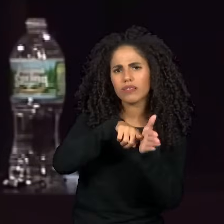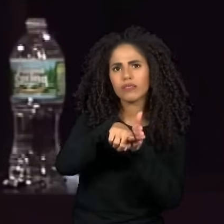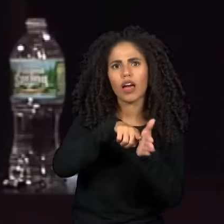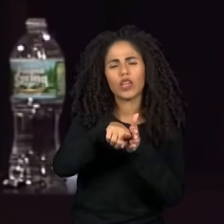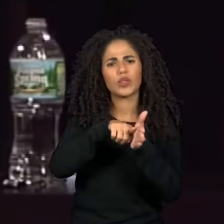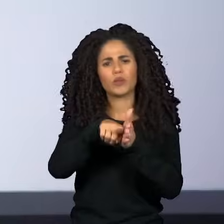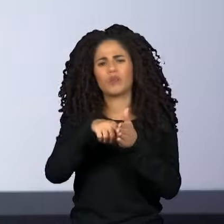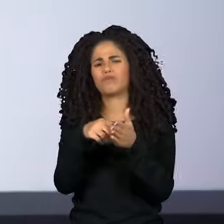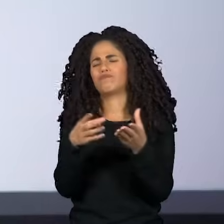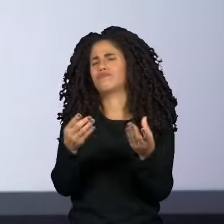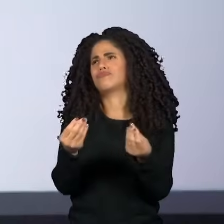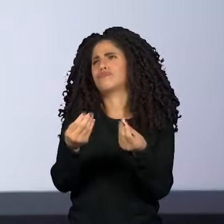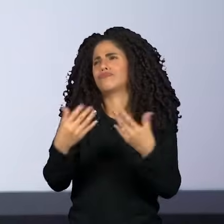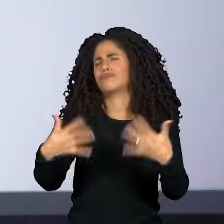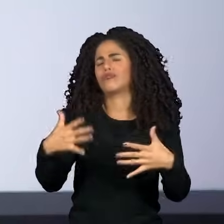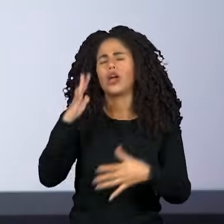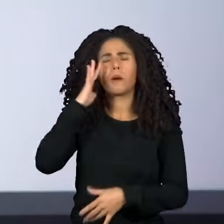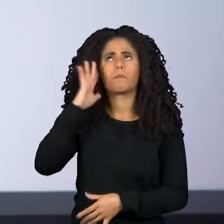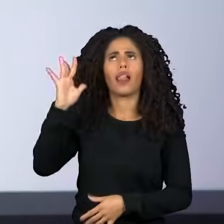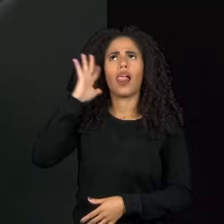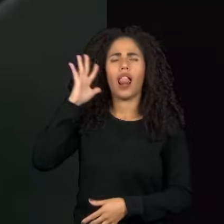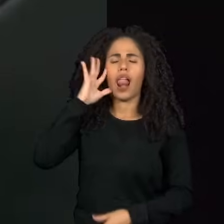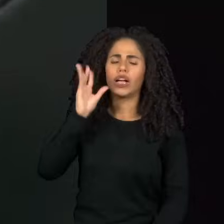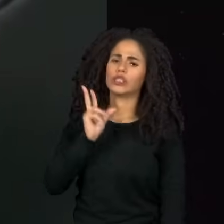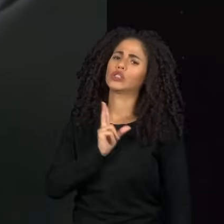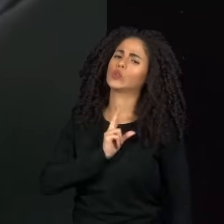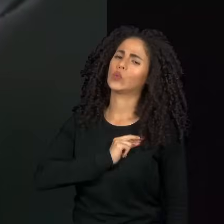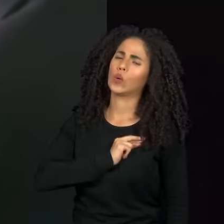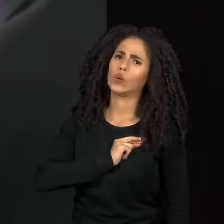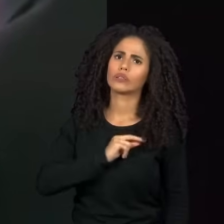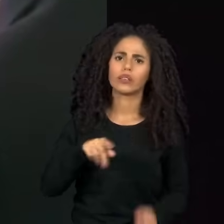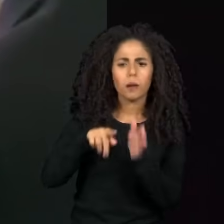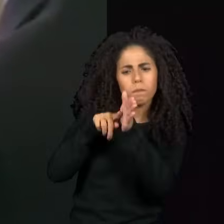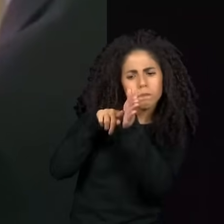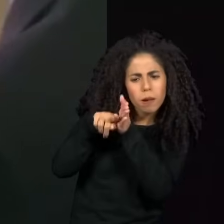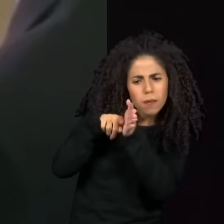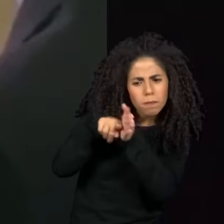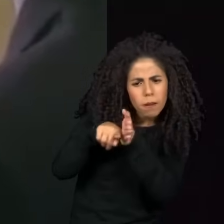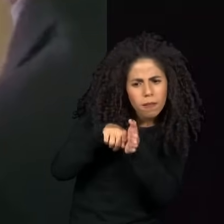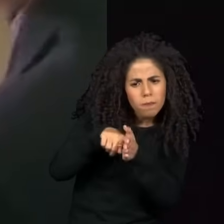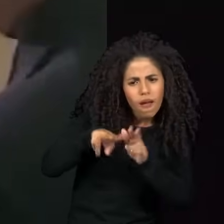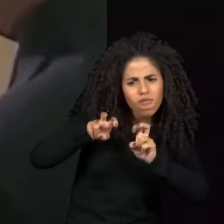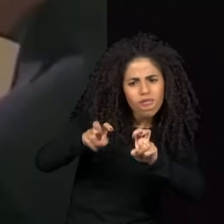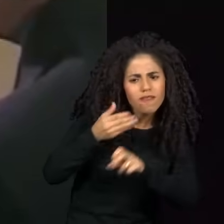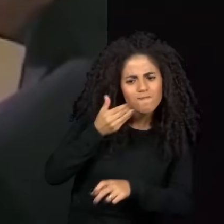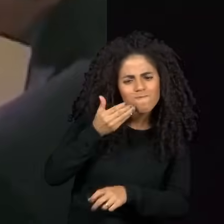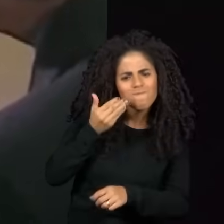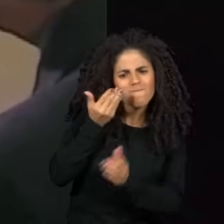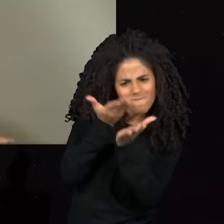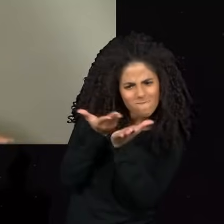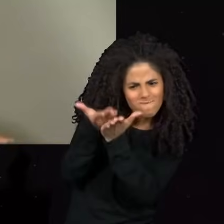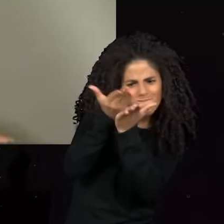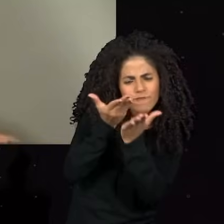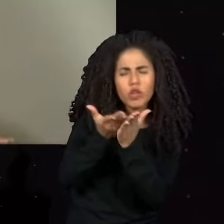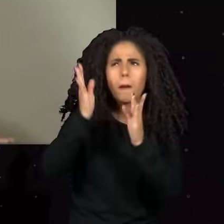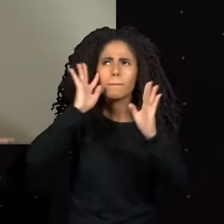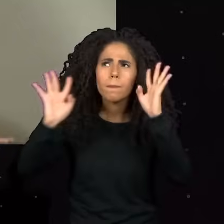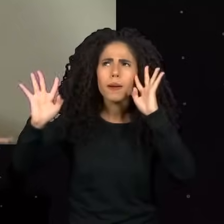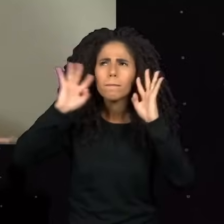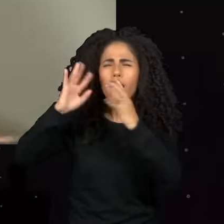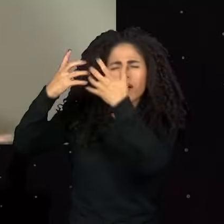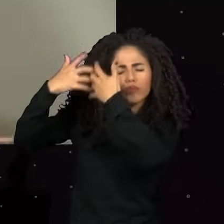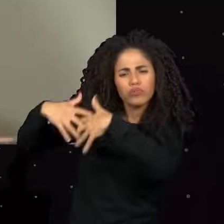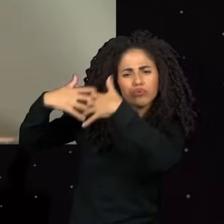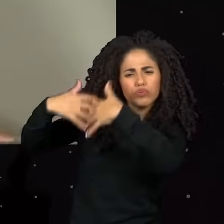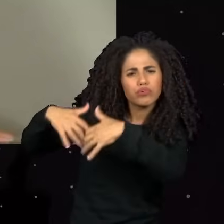mais do que tudo isso, uma filósofa mesmo do nosso tempo. Ela era essa pesquisadora, escritora, que se dedicava a pensar várias questões